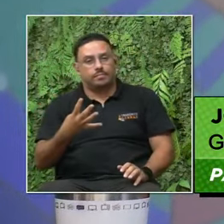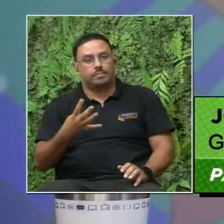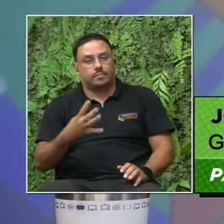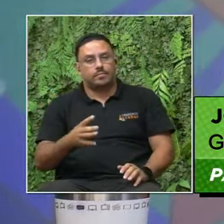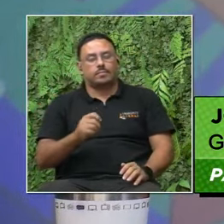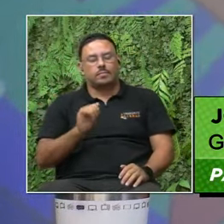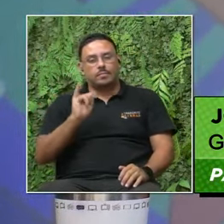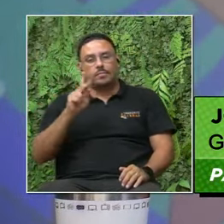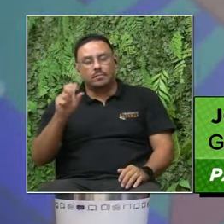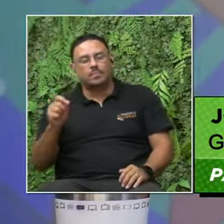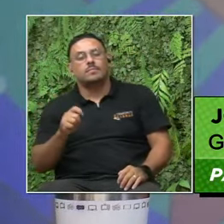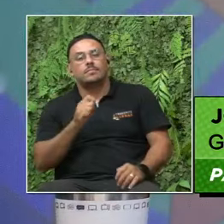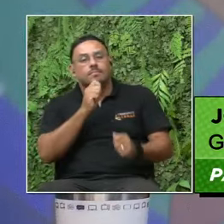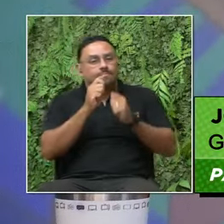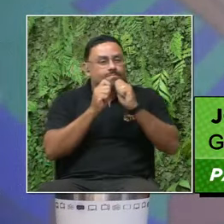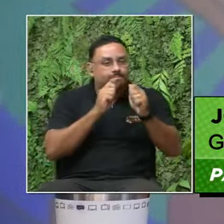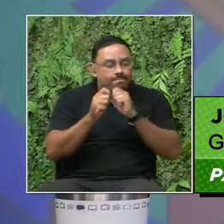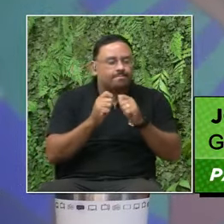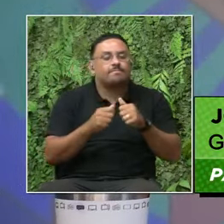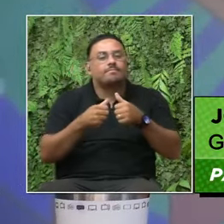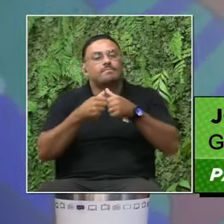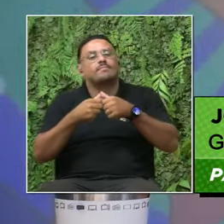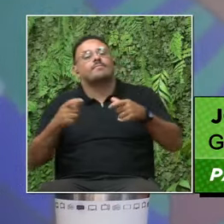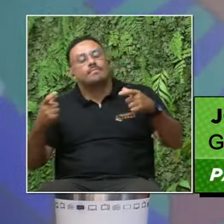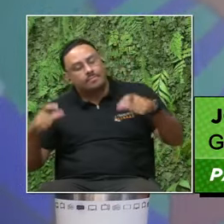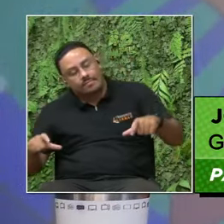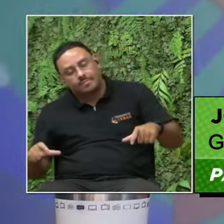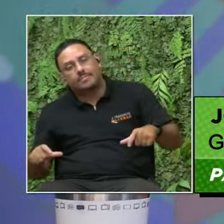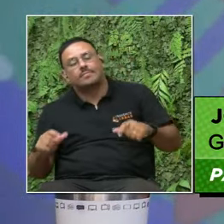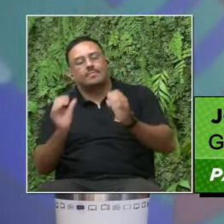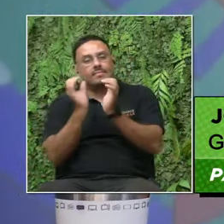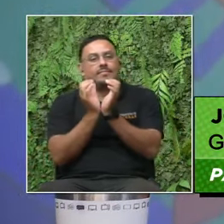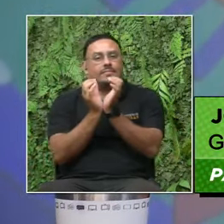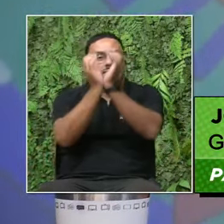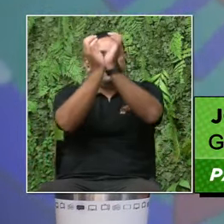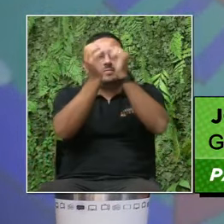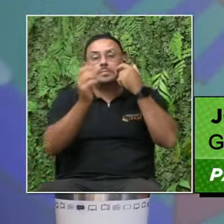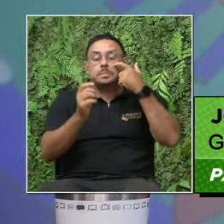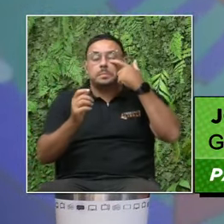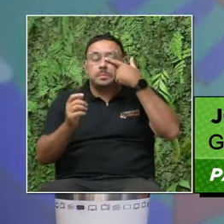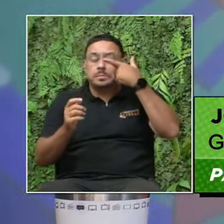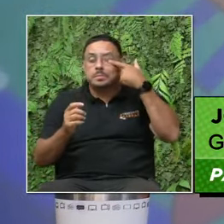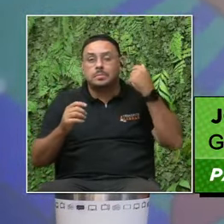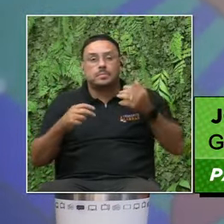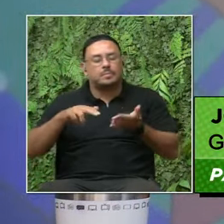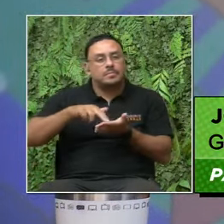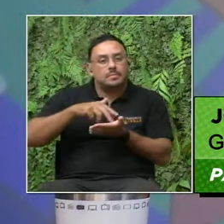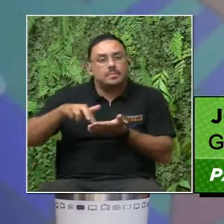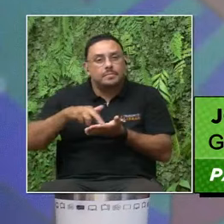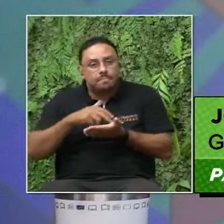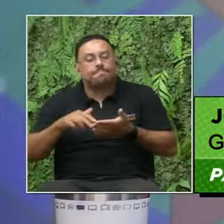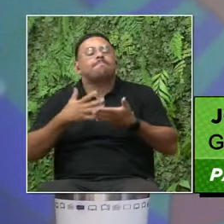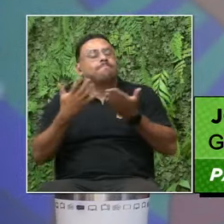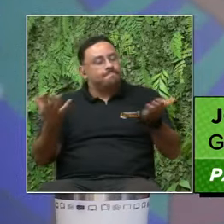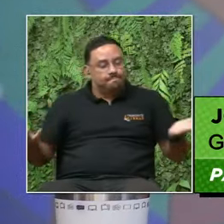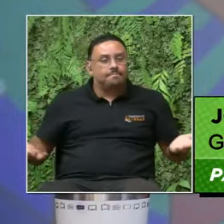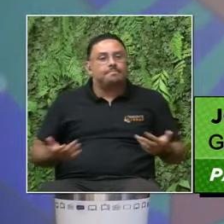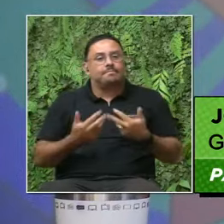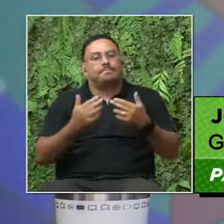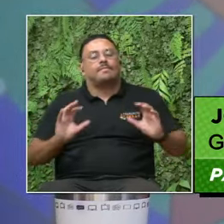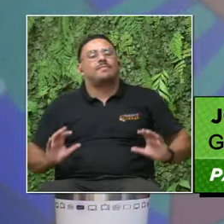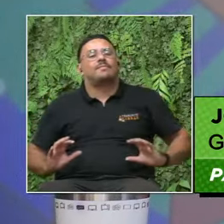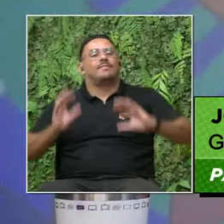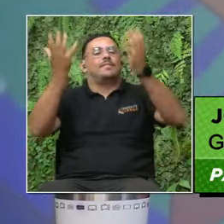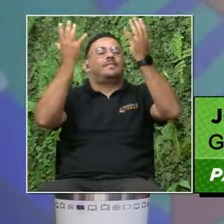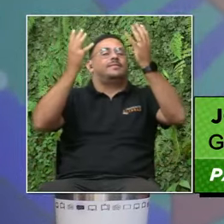2024 que ainda tá no campo tá fazendo festa com a taça colocou caixa de s em cima da taça tá dançando né